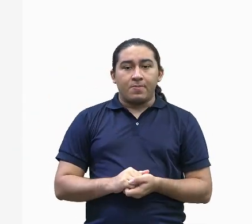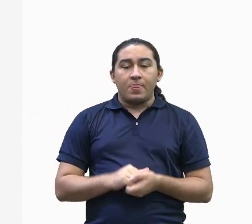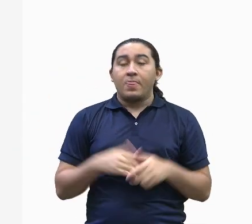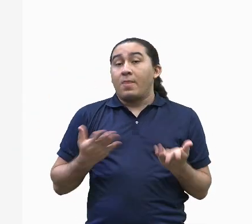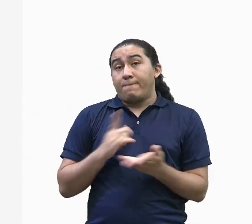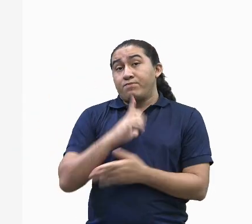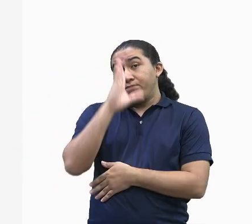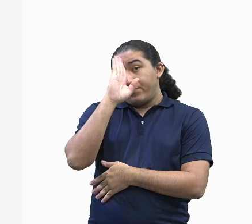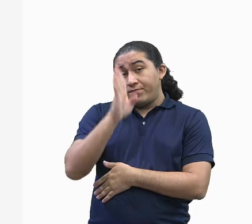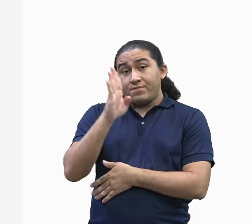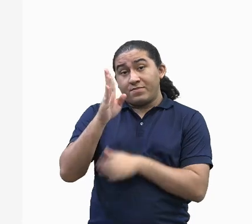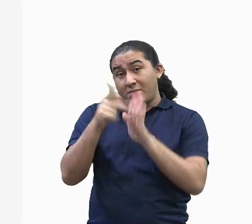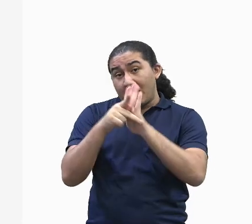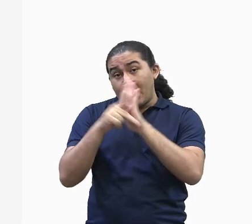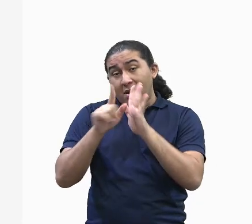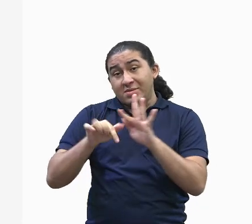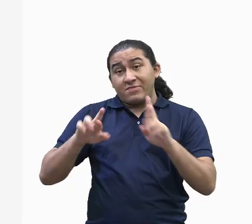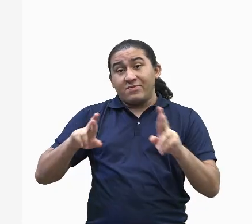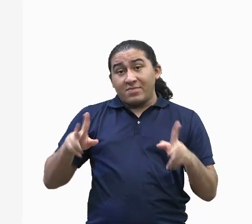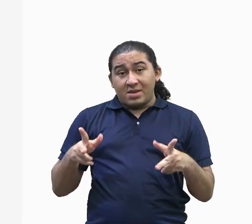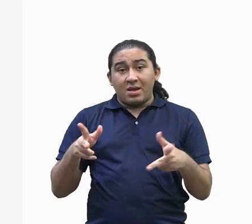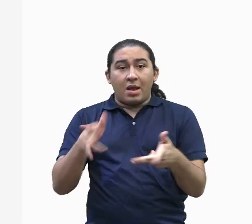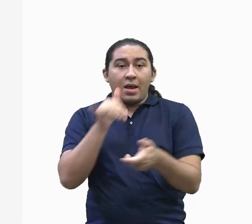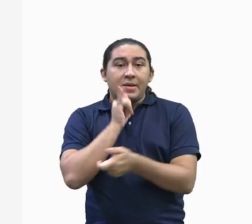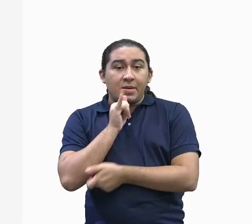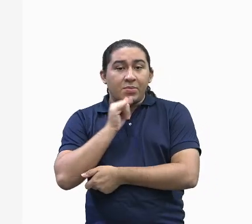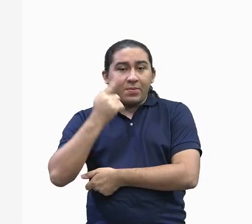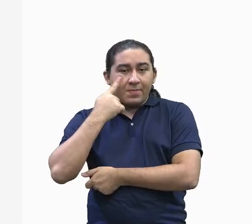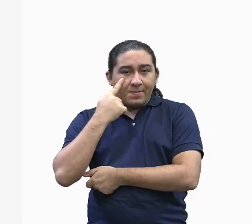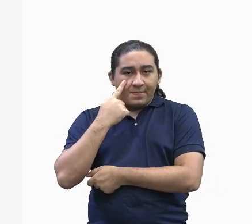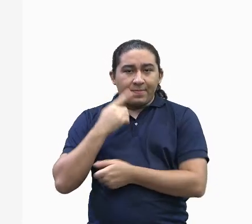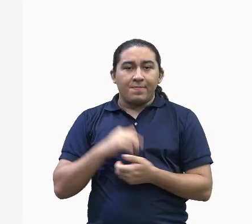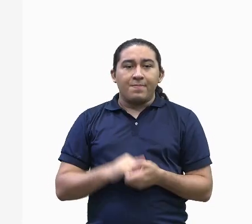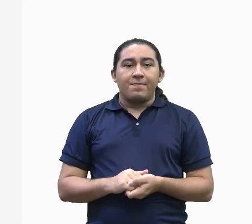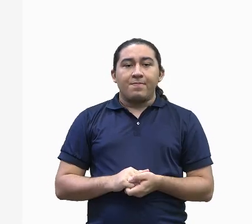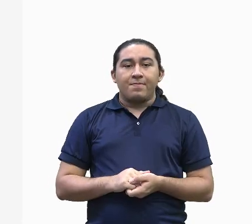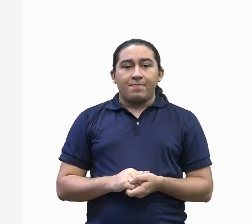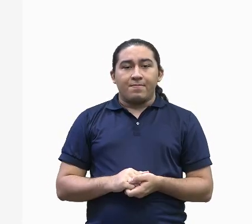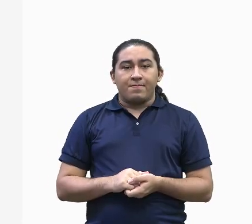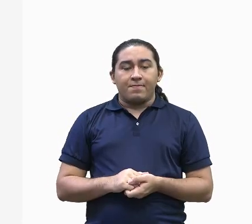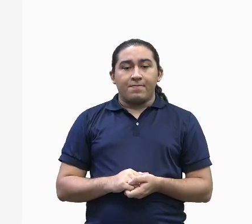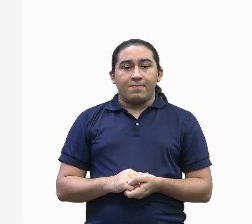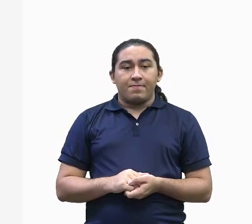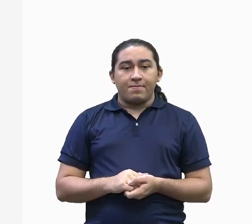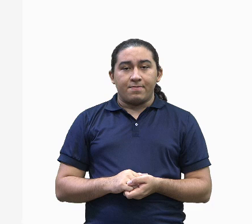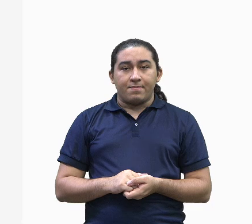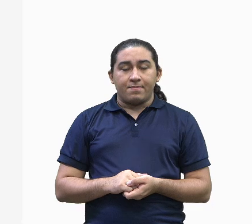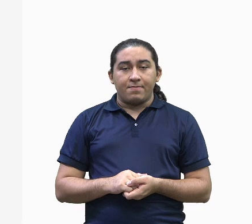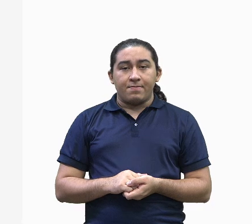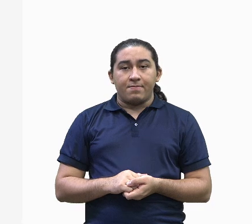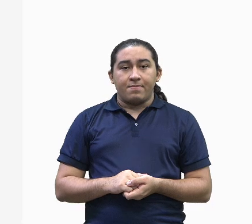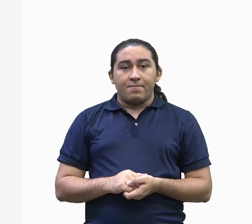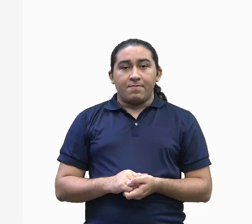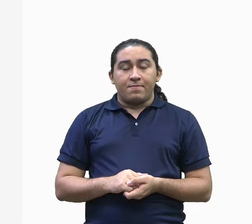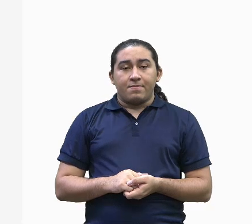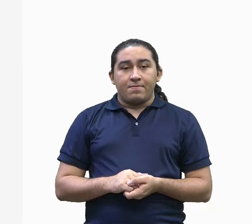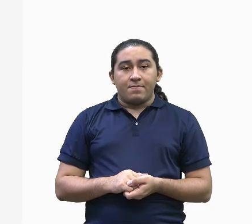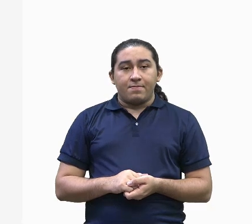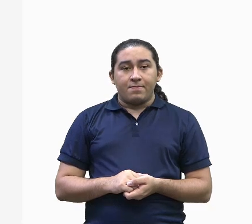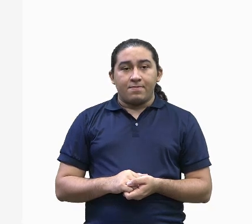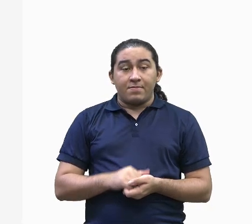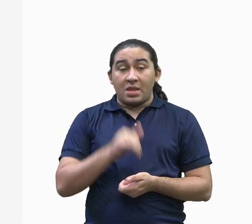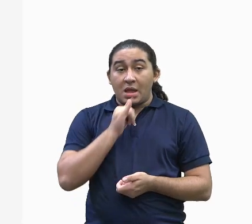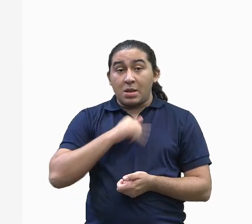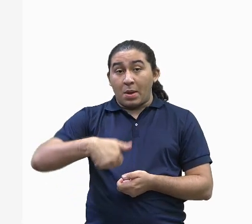prévio. Aqui está um exemplo de contextualização. Então, vamos ver aí o exemplo de contextualização. Exemplo